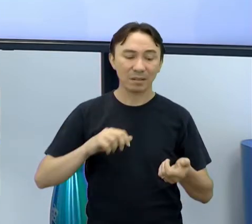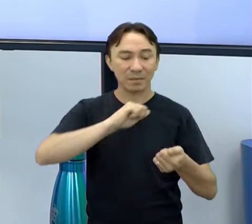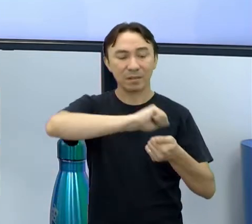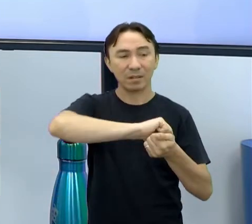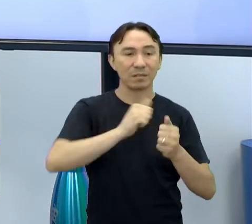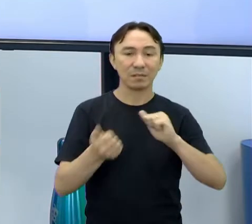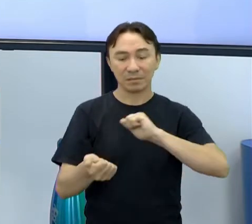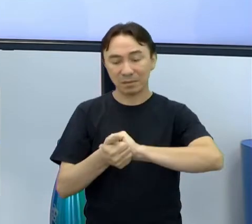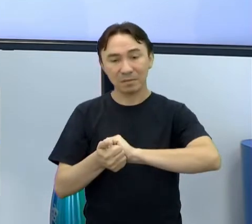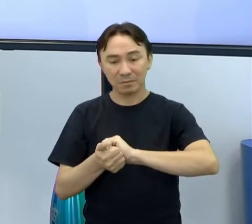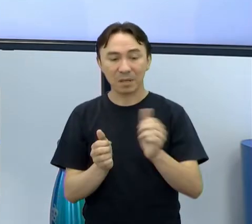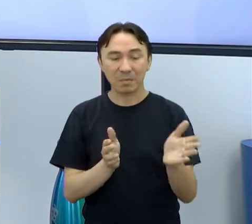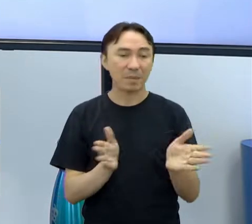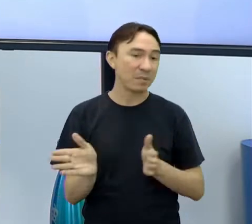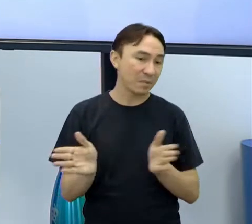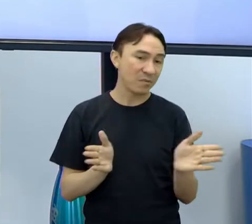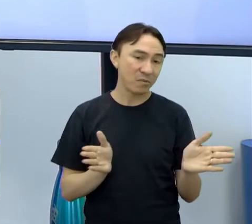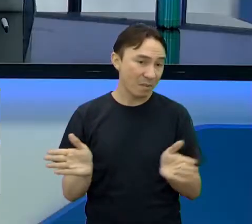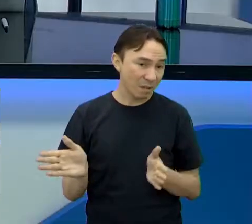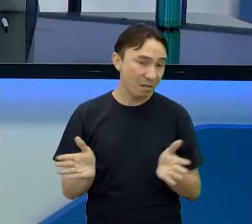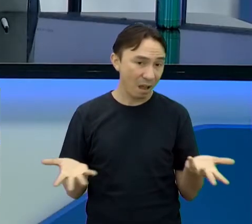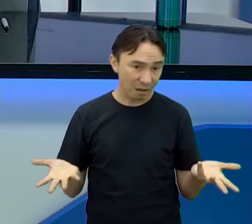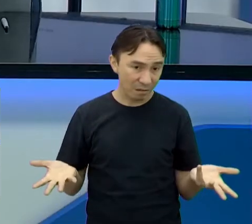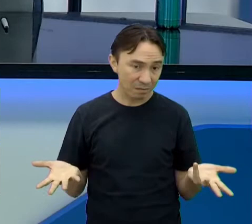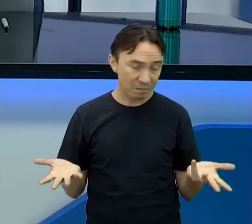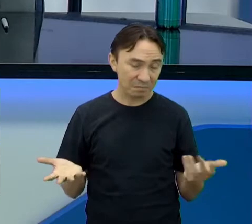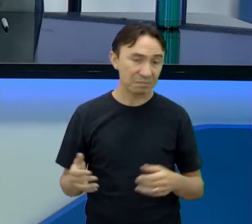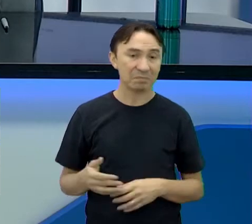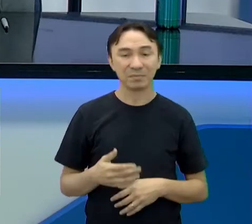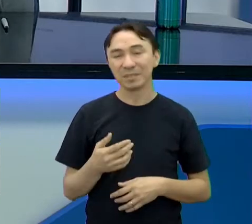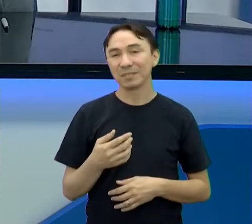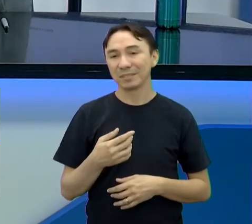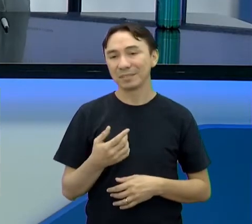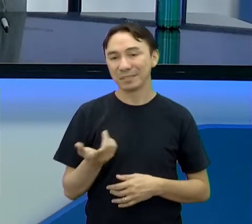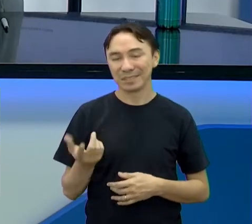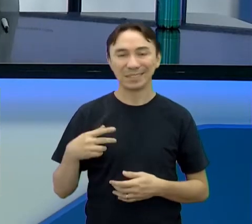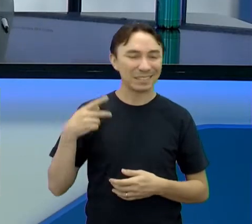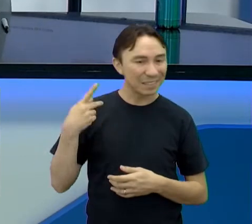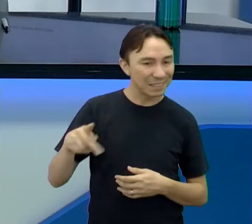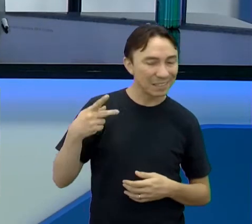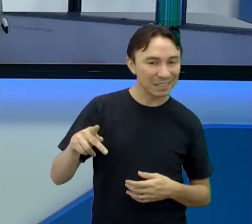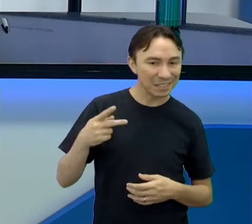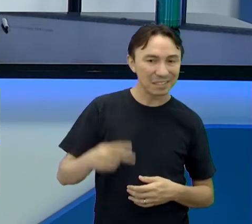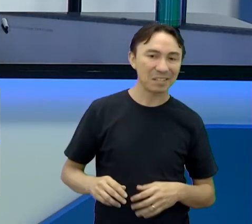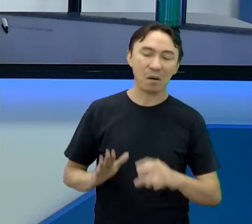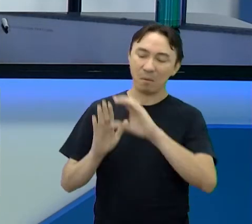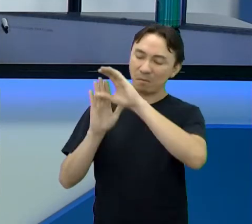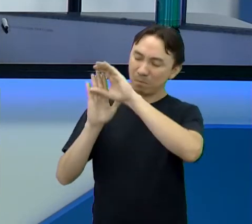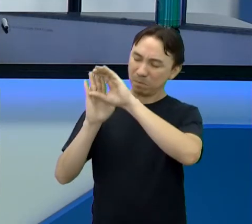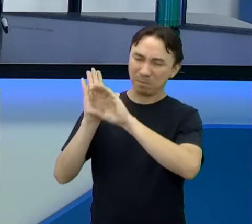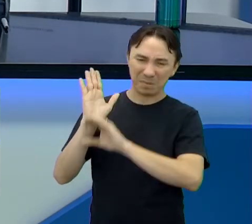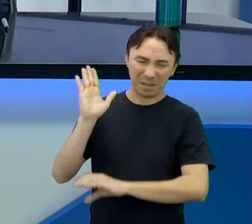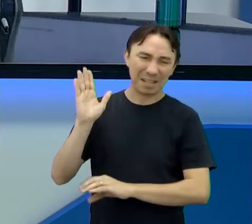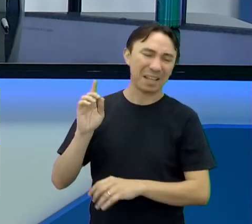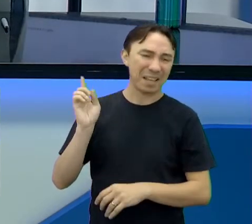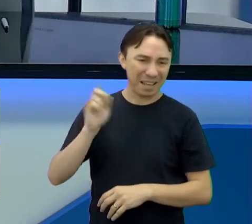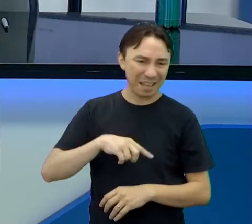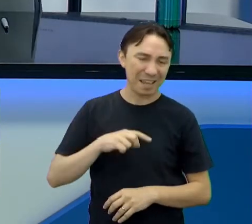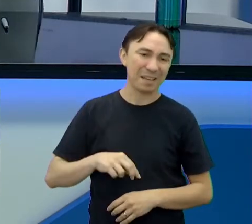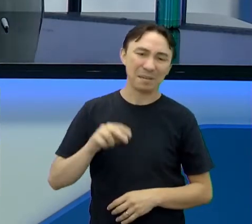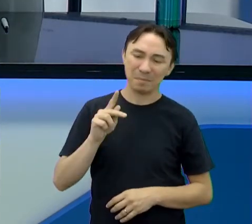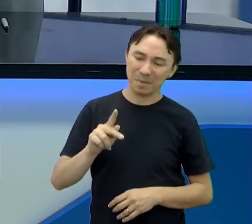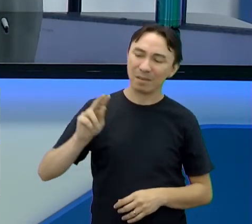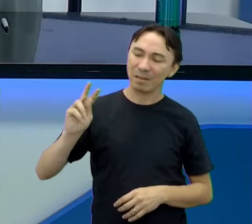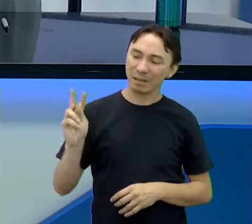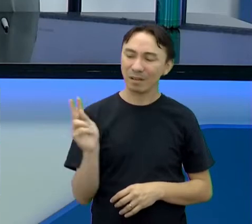até brincou. A gente viu o currículo dele, um belo de um currículo, né? PhD, eu também Isso. fui